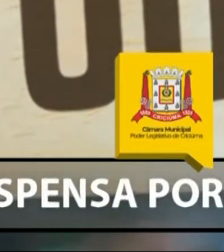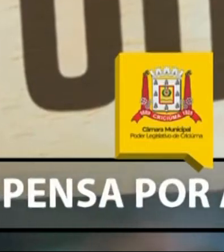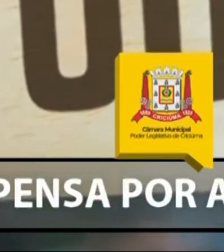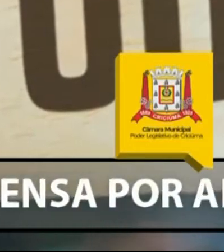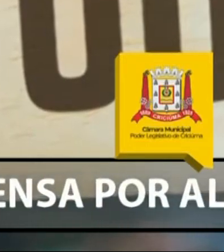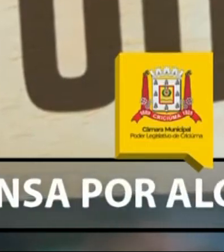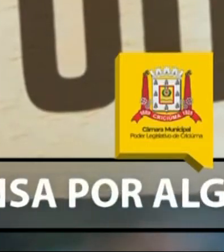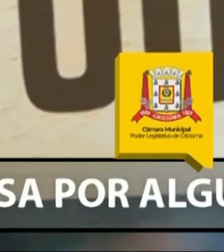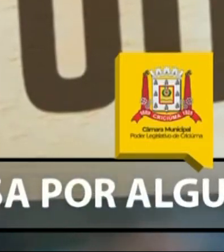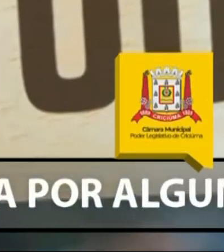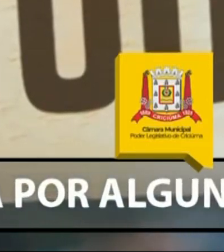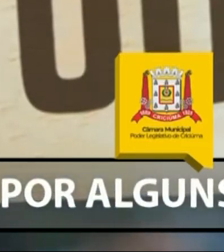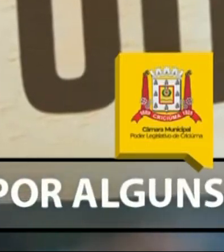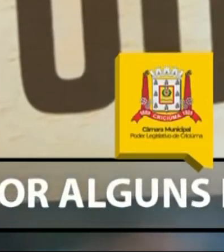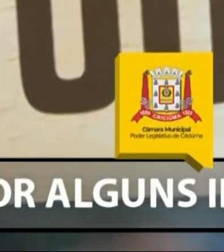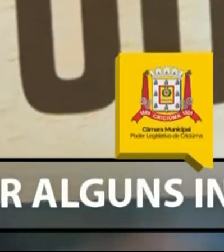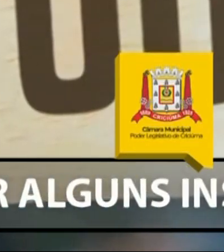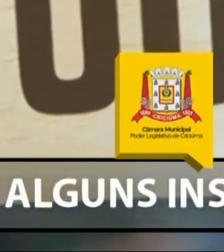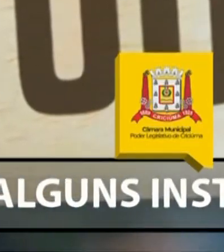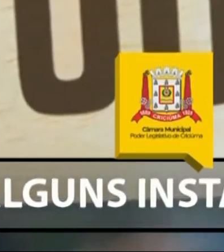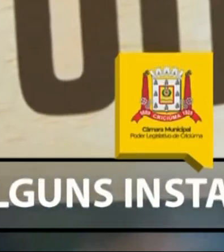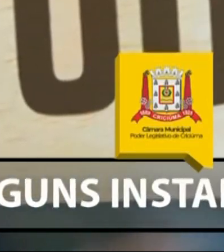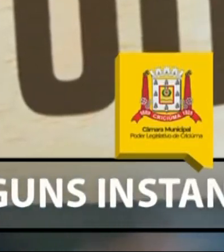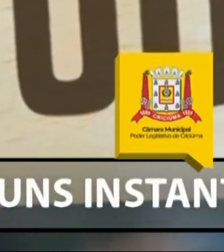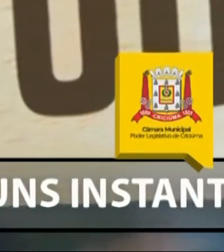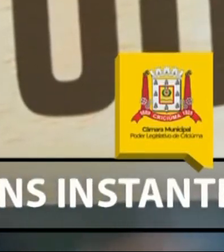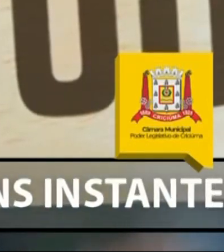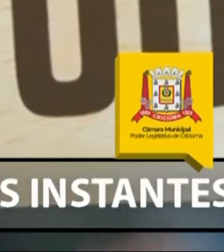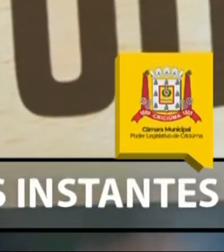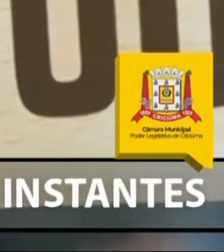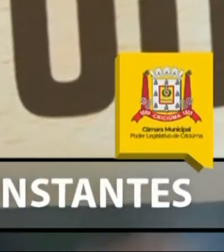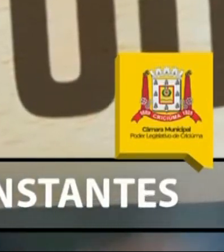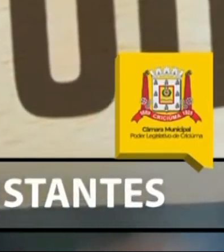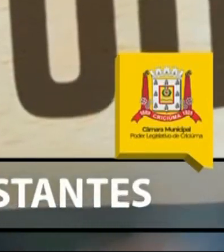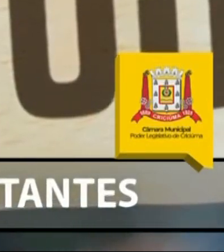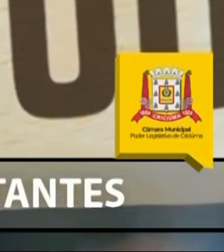Seria alguém de obras ou fiscalização, de repente, né?